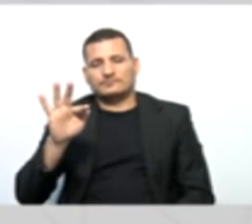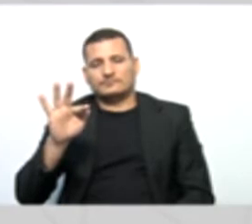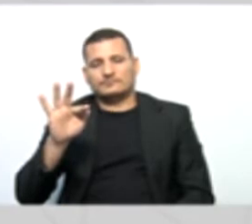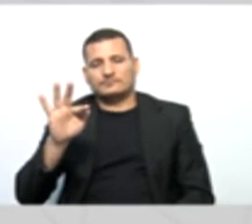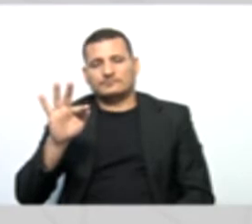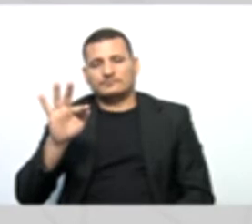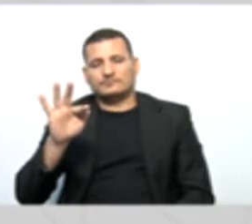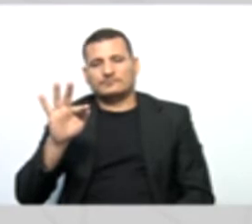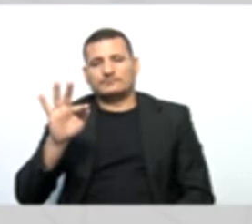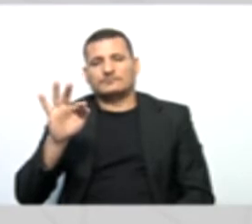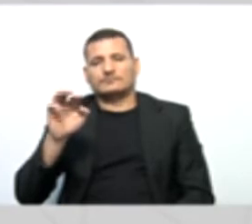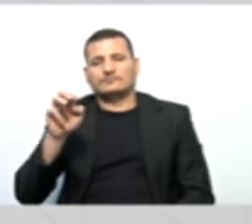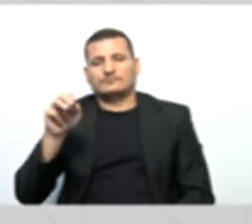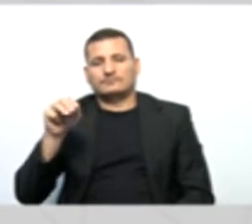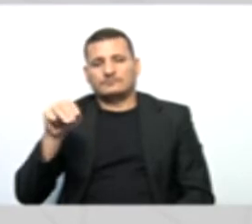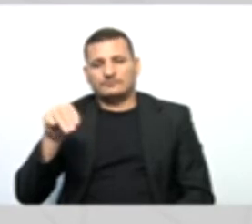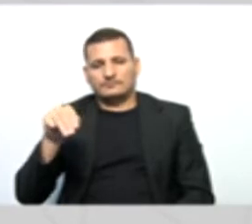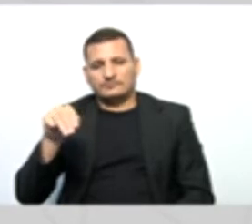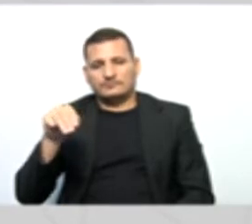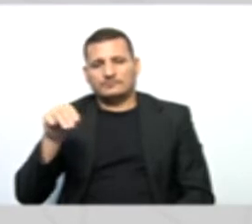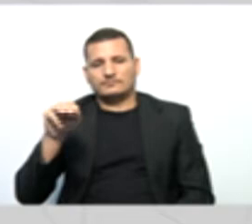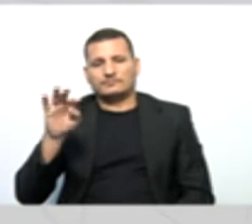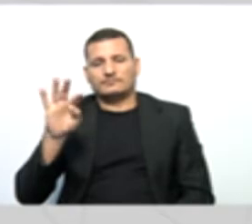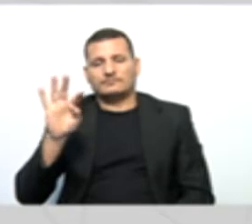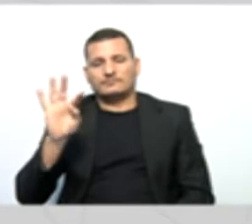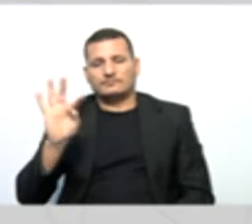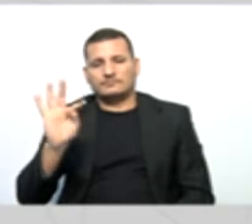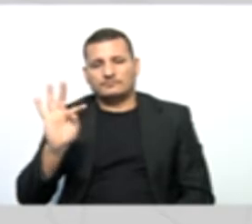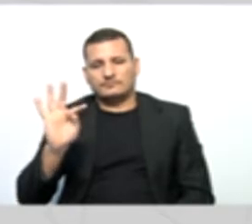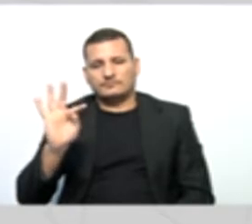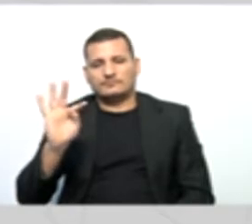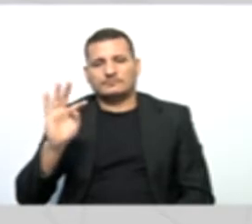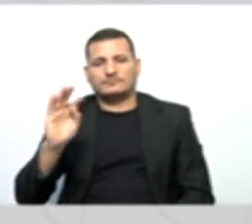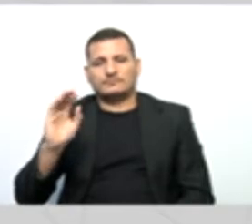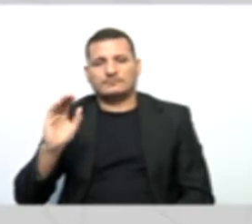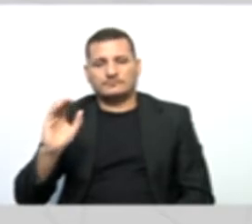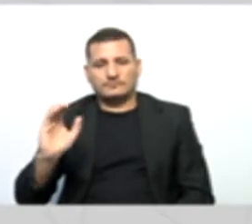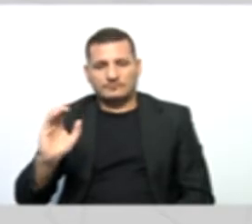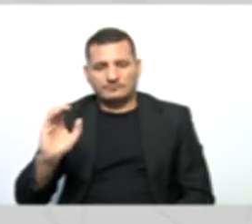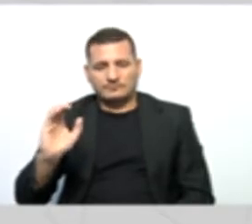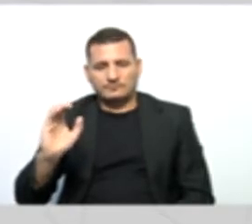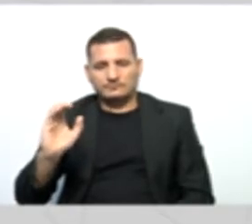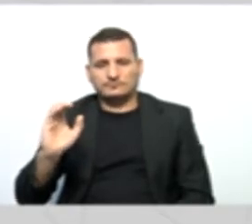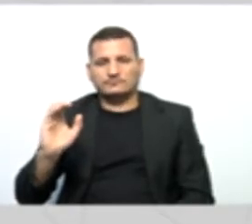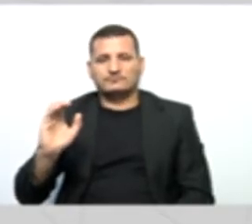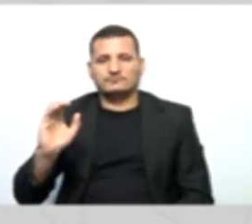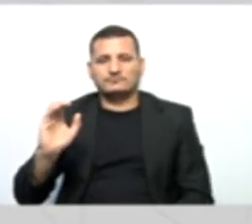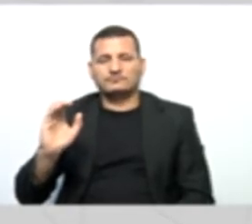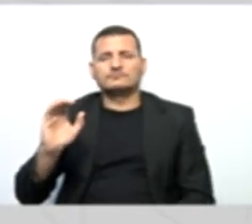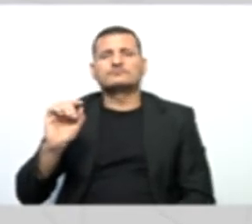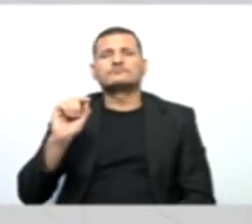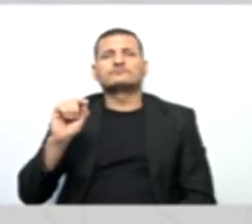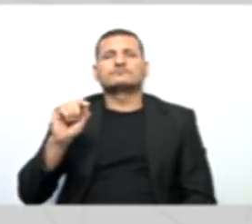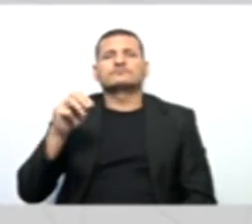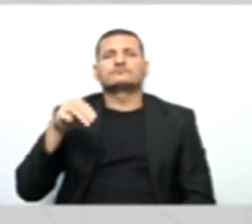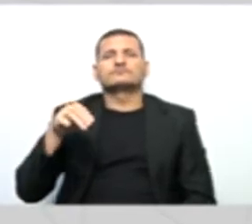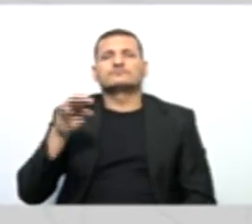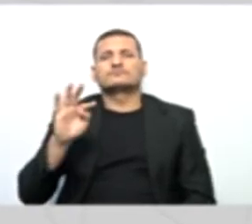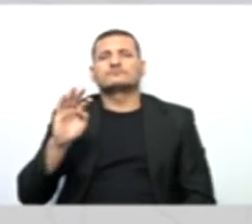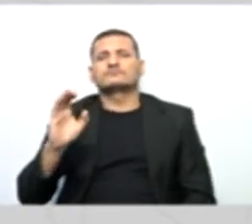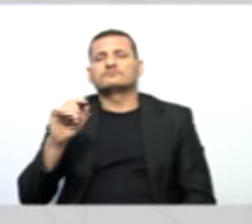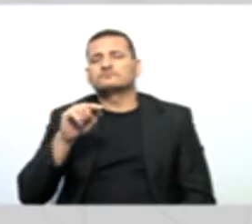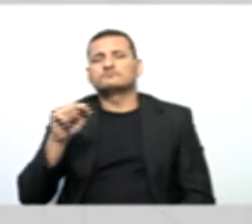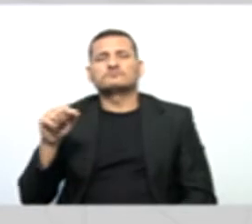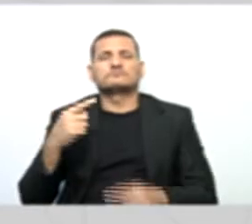a essa classe. O parâmetro m, o parâmetro t e o parâmetro c. Para que serve cada um desses